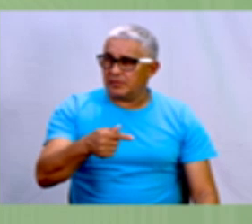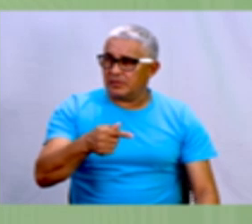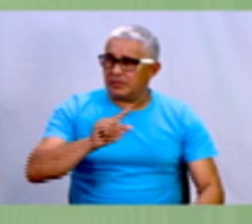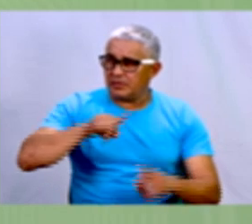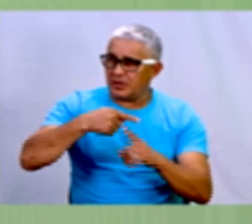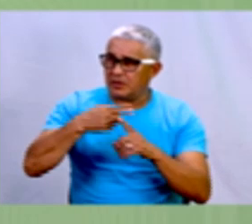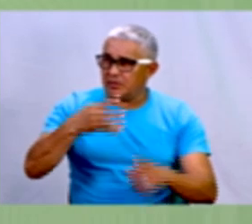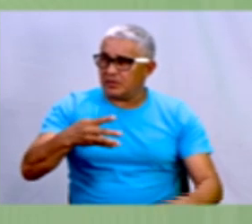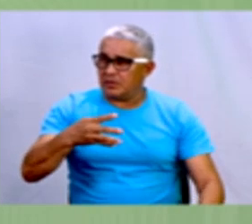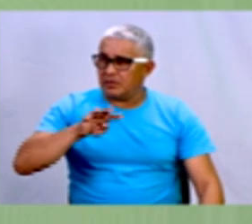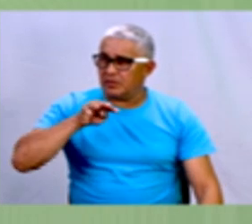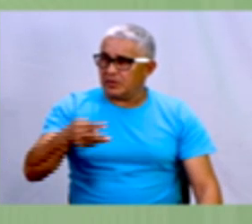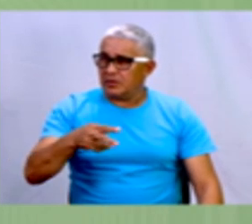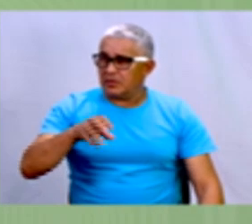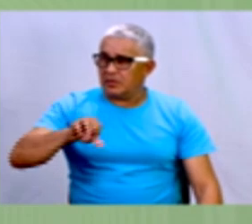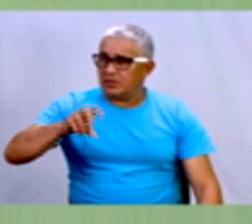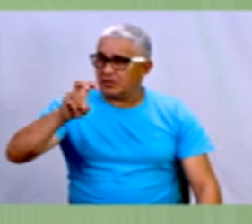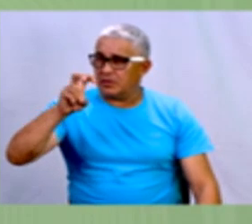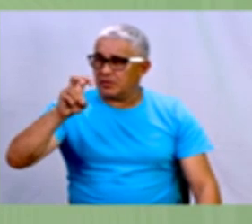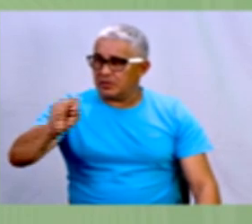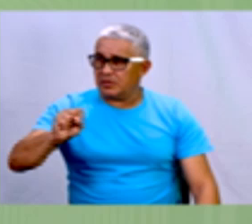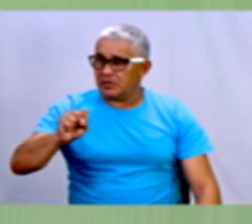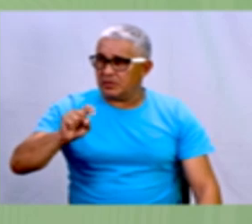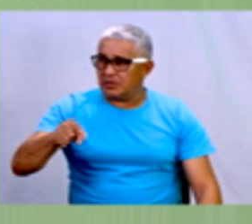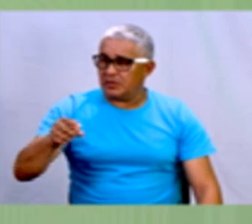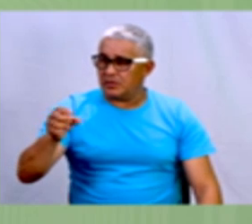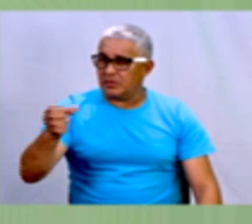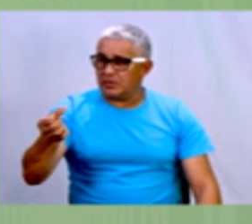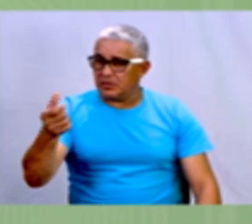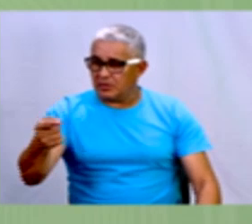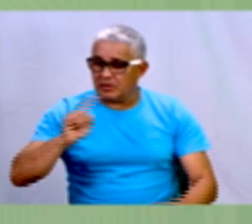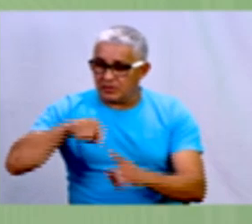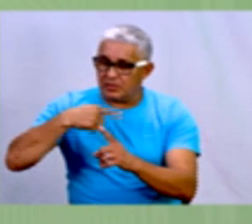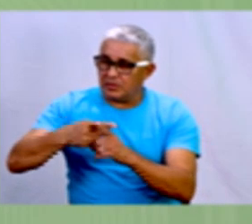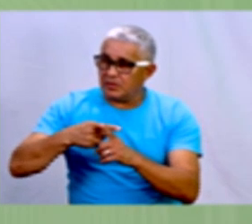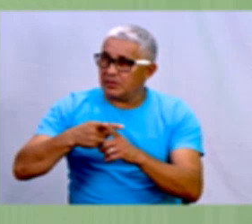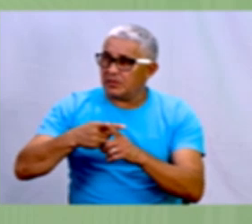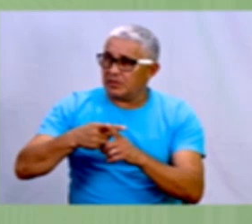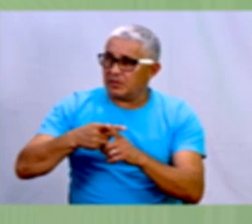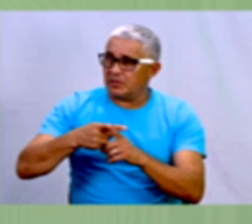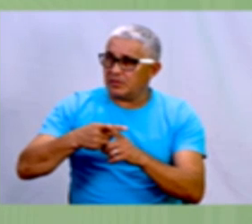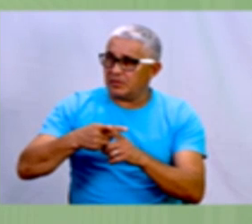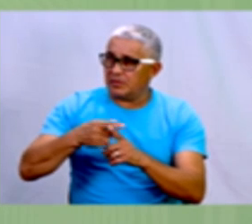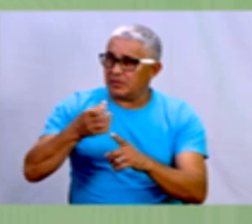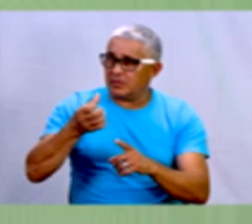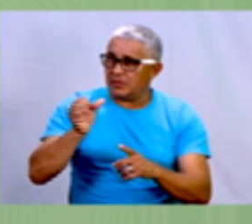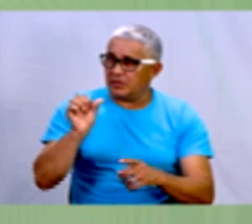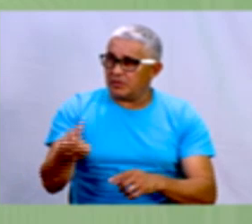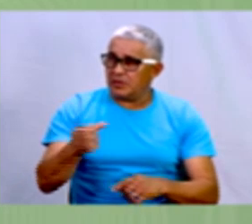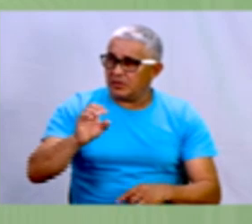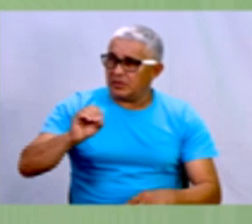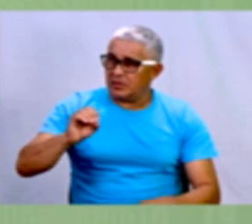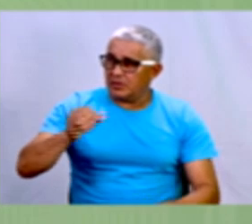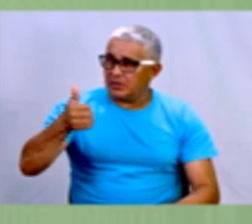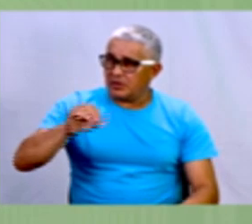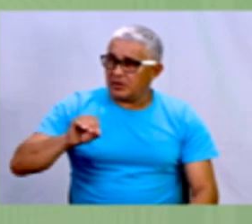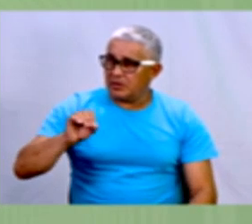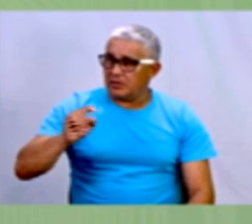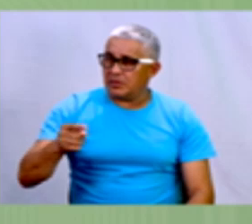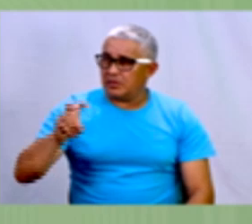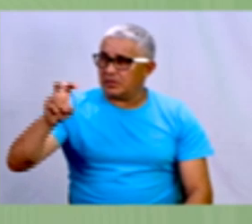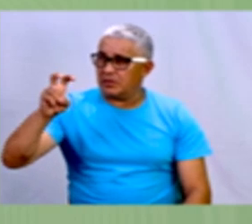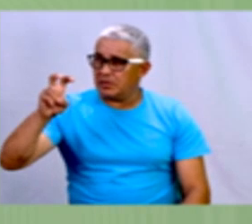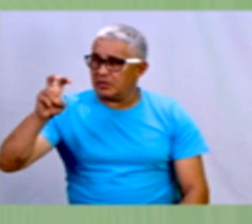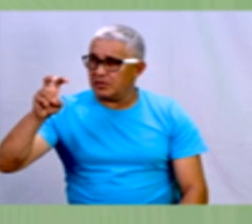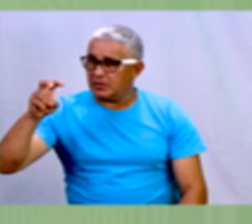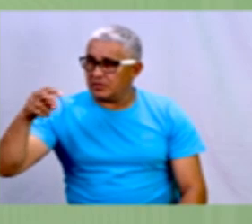mais 6.010,52. Essa soma menos 10.000. Nesse caso aqui, vai